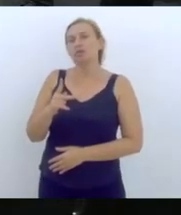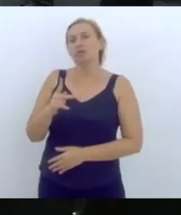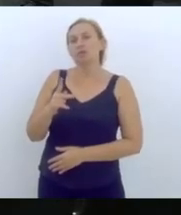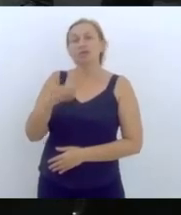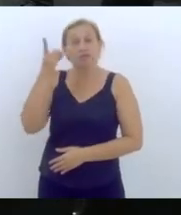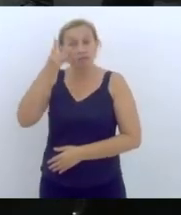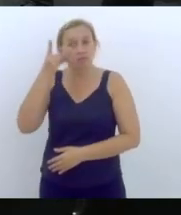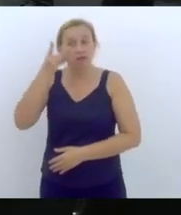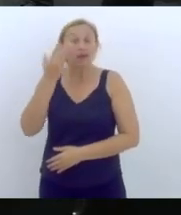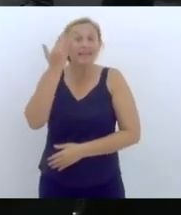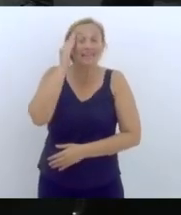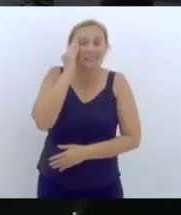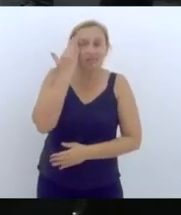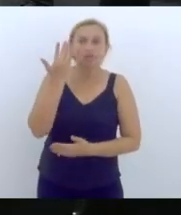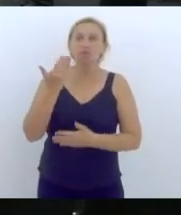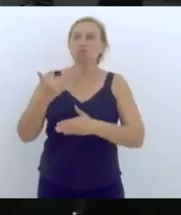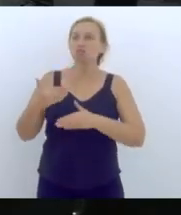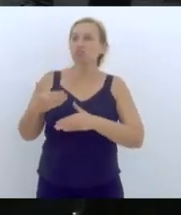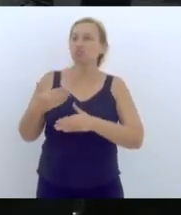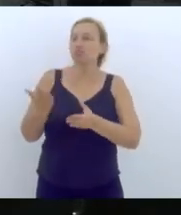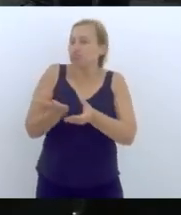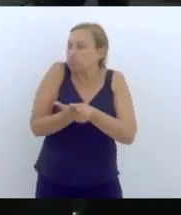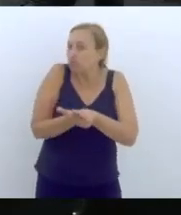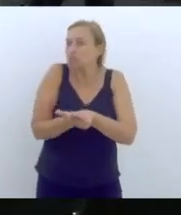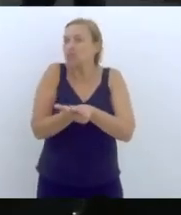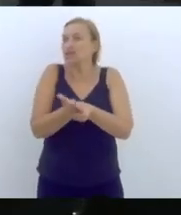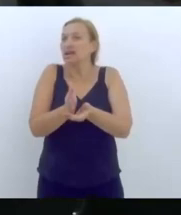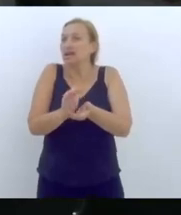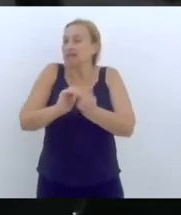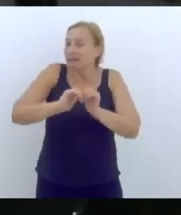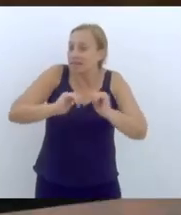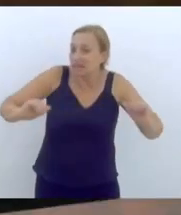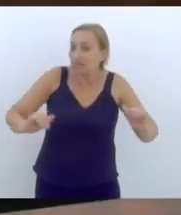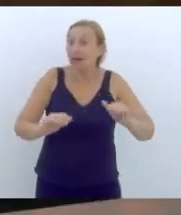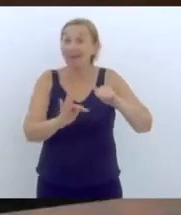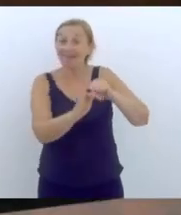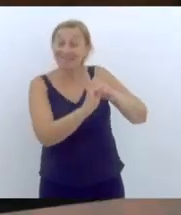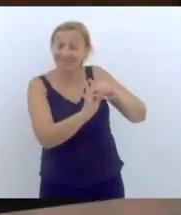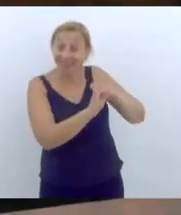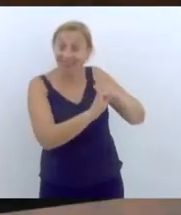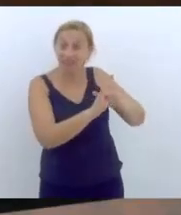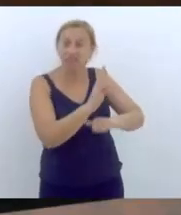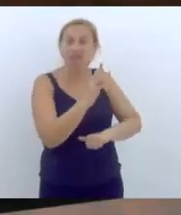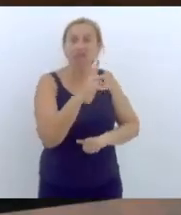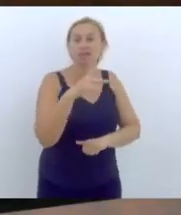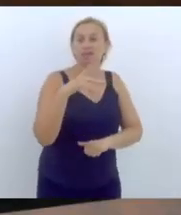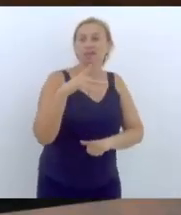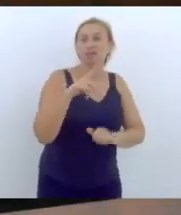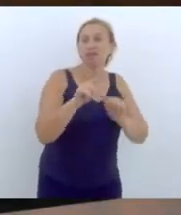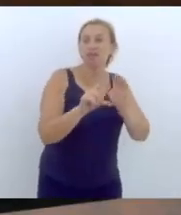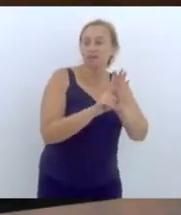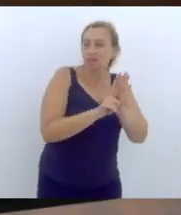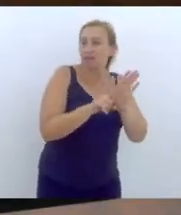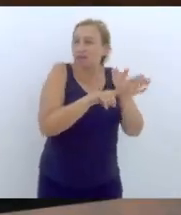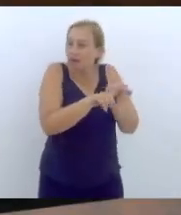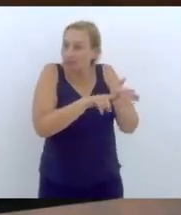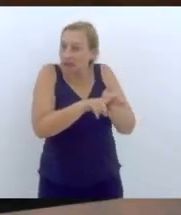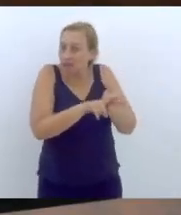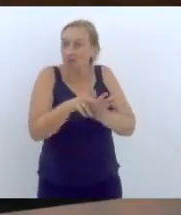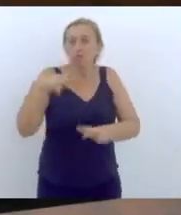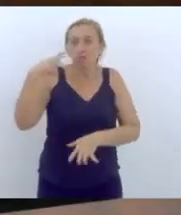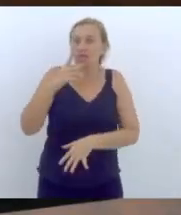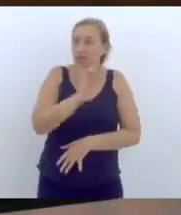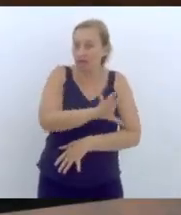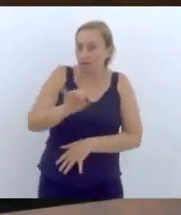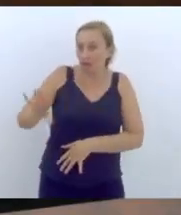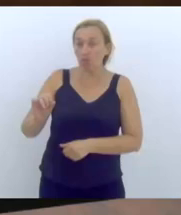ter um entendimento de lisura do processo, que a gente está separando a técnica legislativa da análise política de mérito que cada um